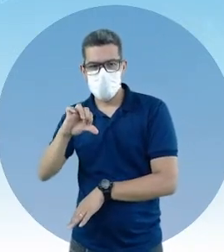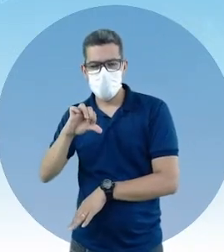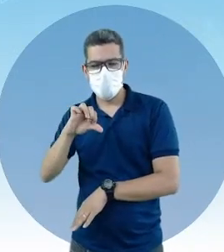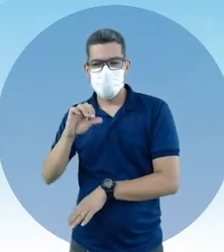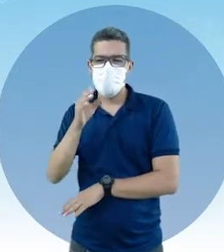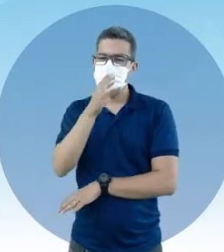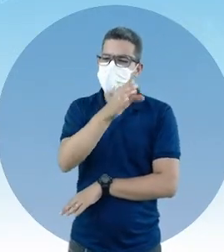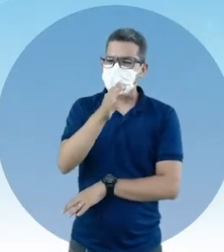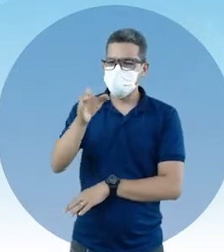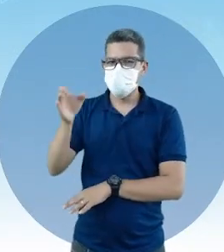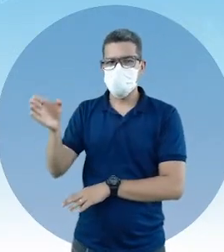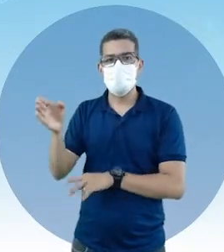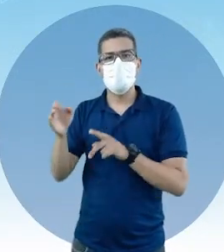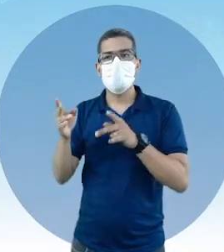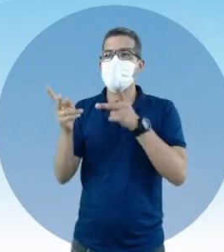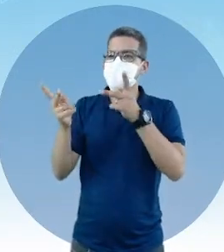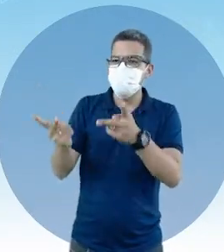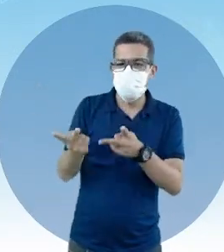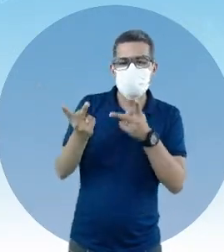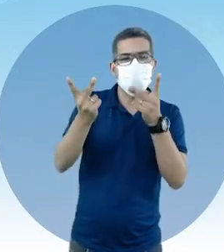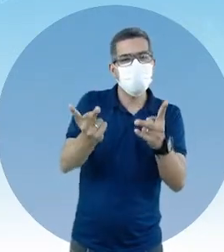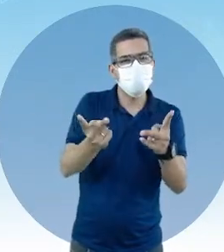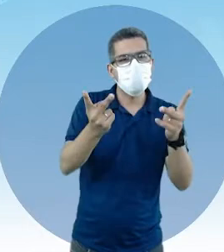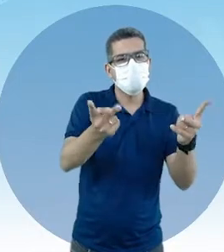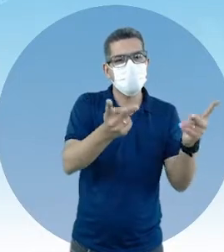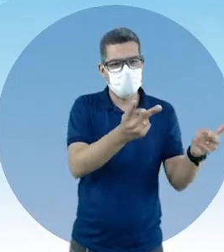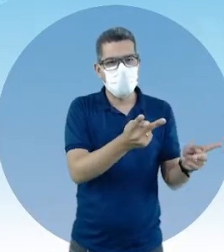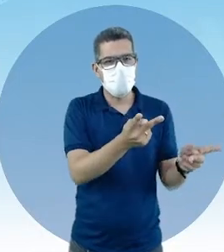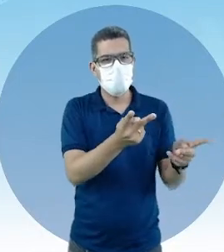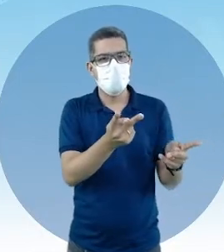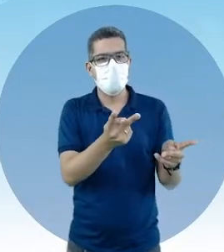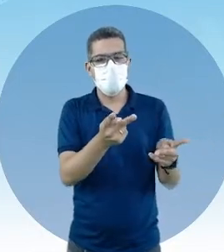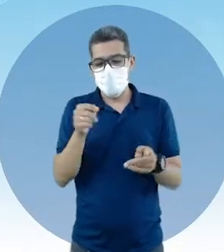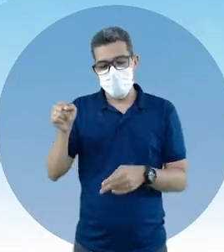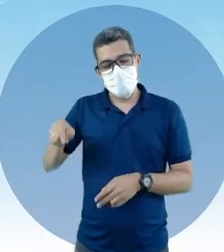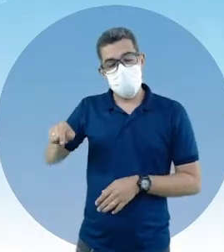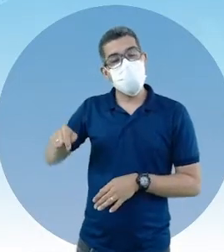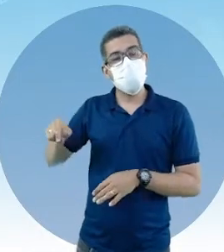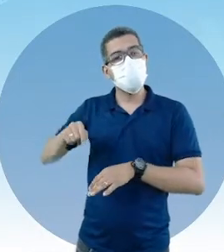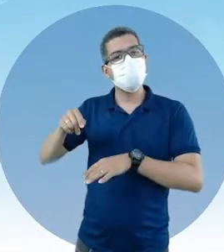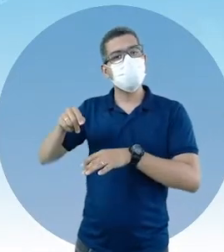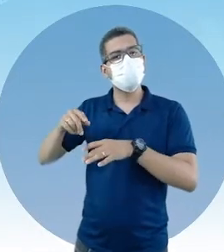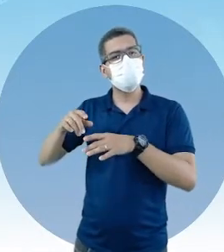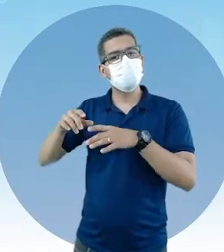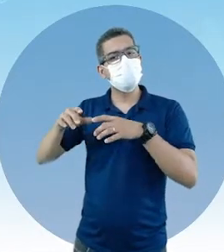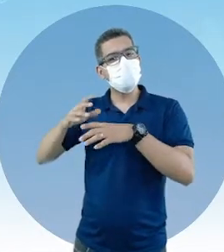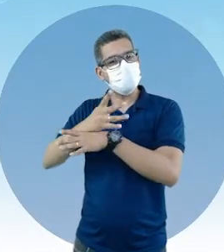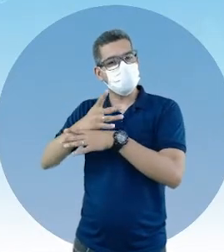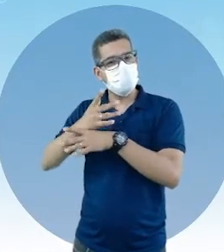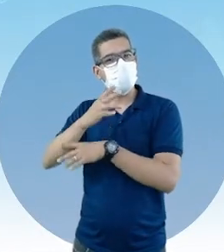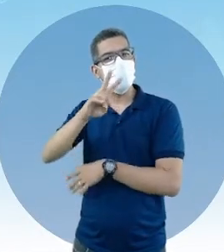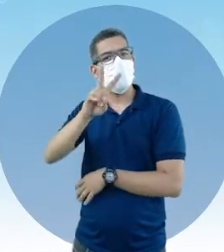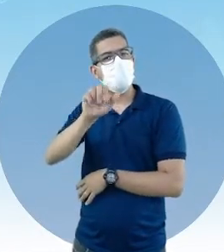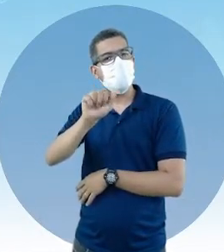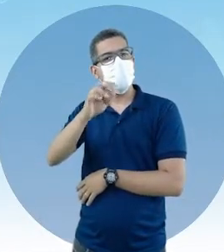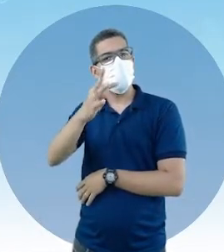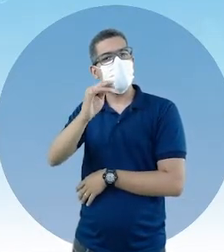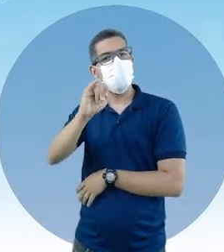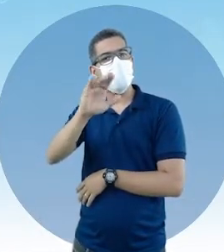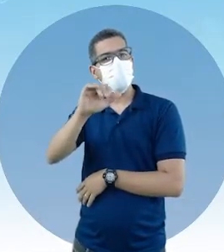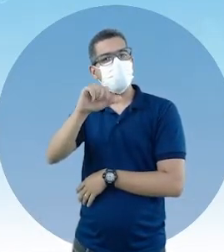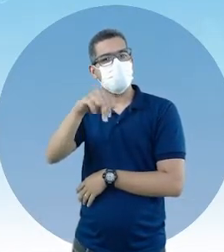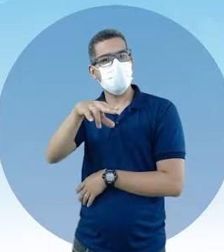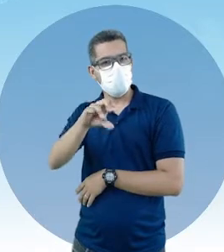papa, certo? Que visitou os países, ele saiu da cidade do Vaticano para ir, ou seja,